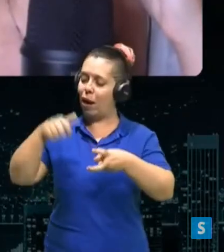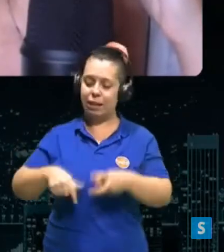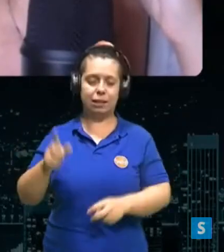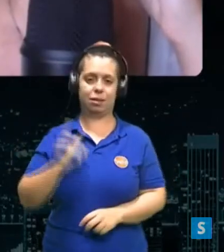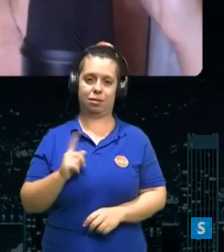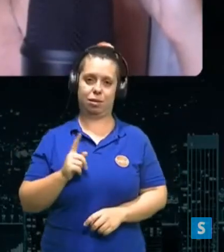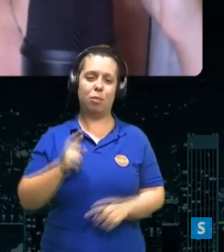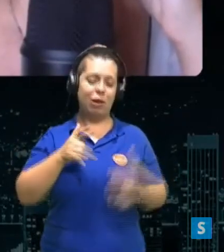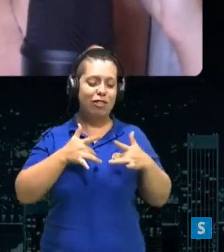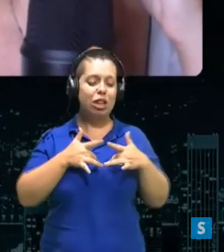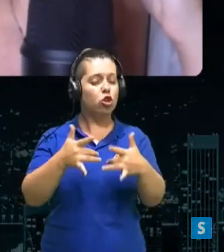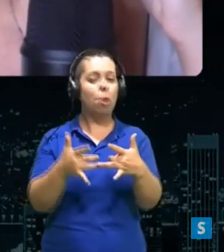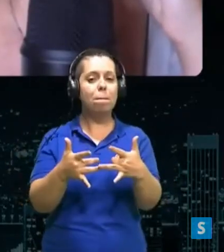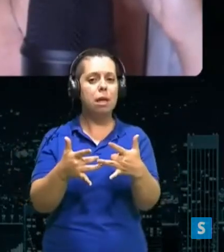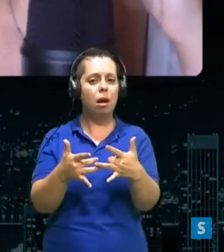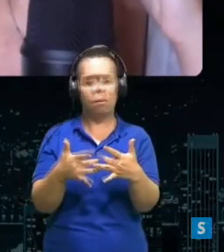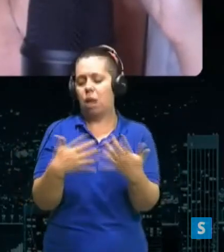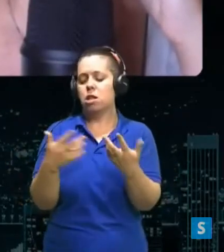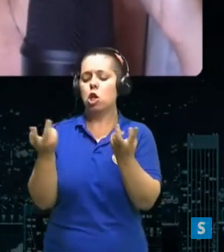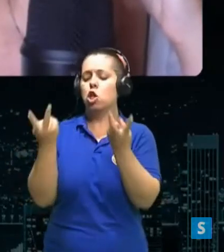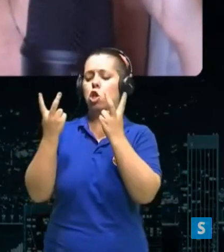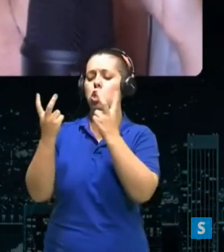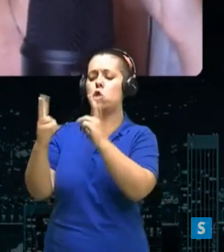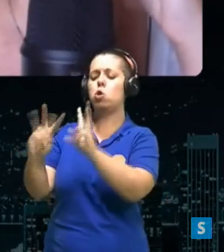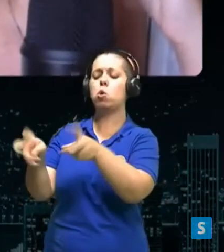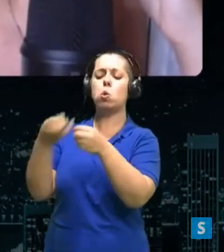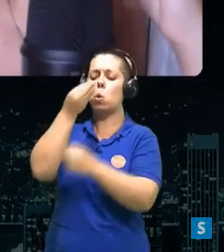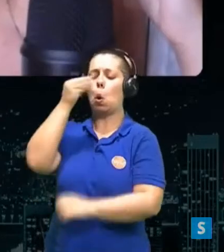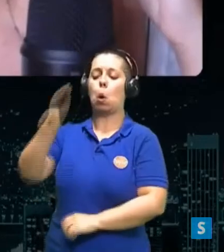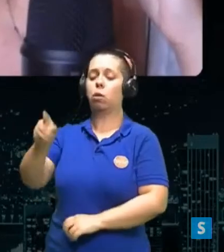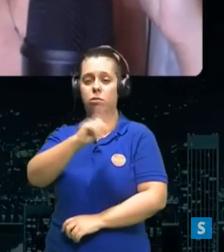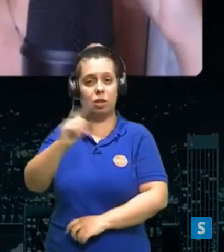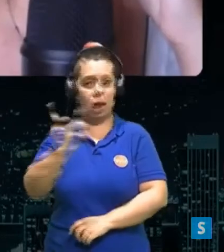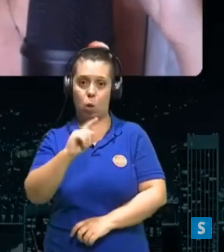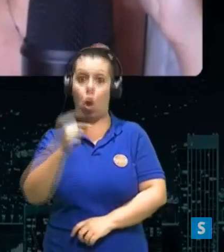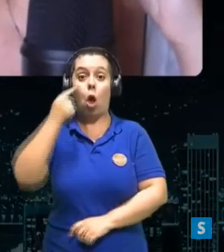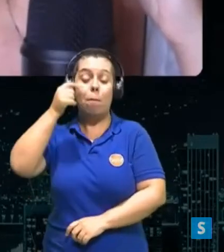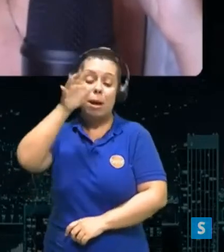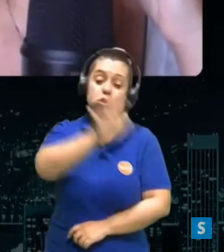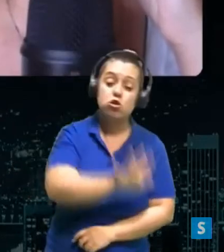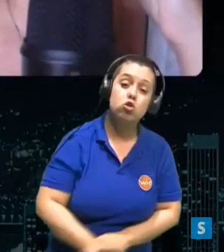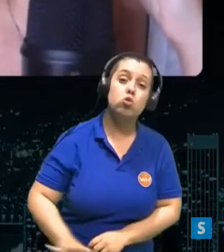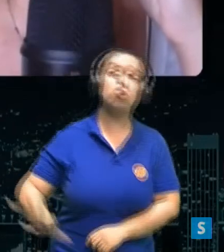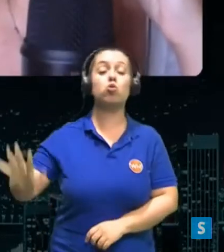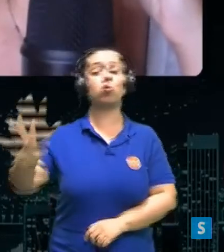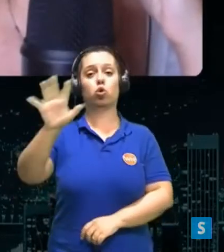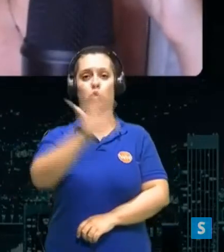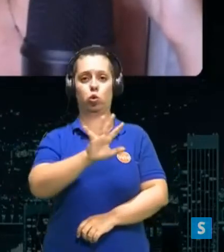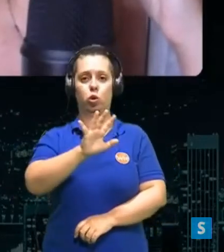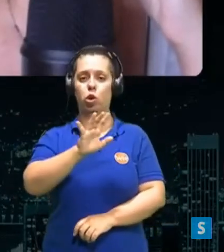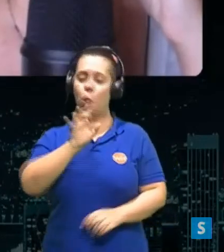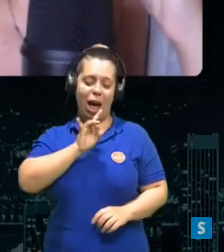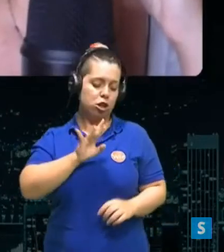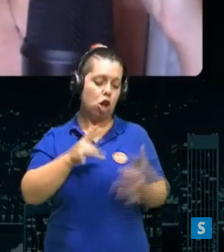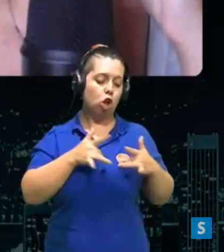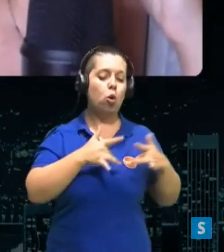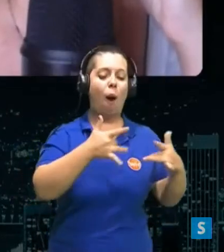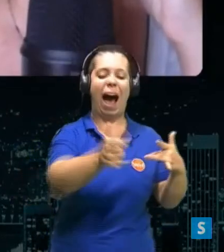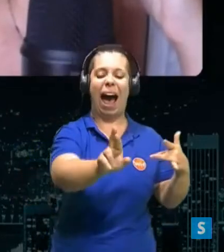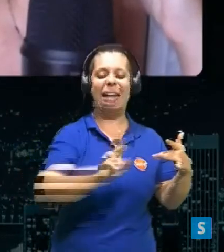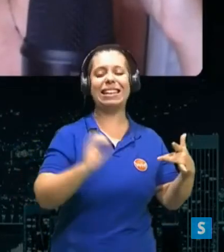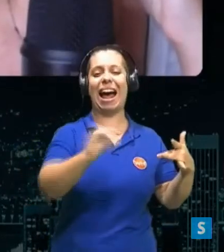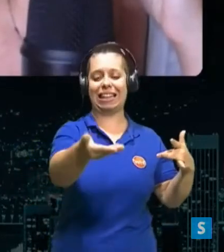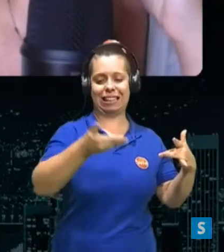procura precisa de um investimento de um cheque e a gente pensa no ciclo como um todo não é só do ar e nada